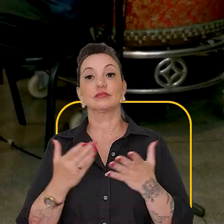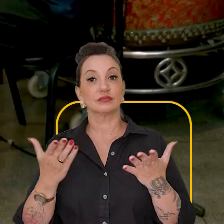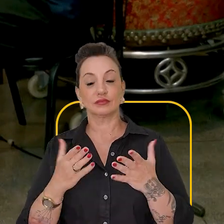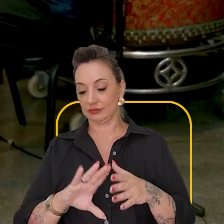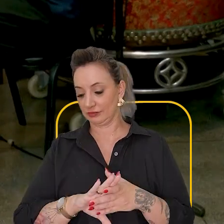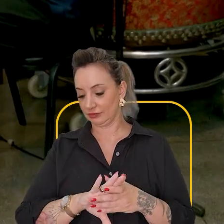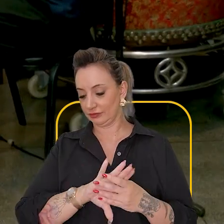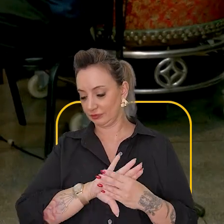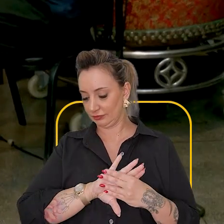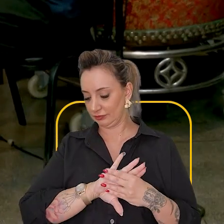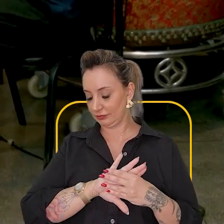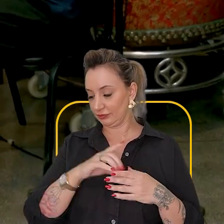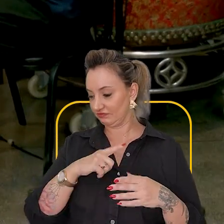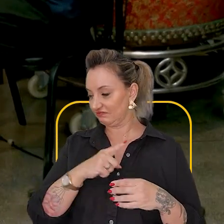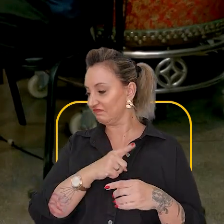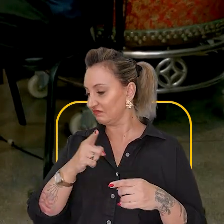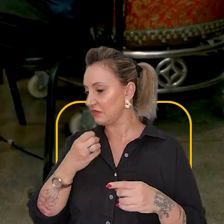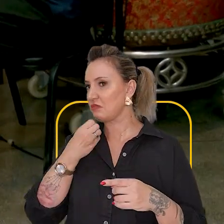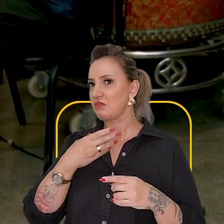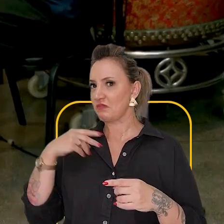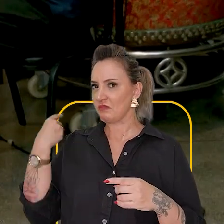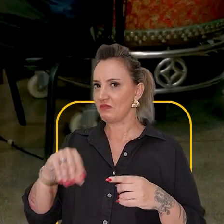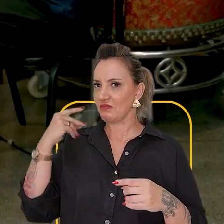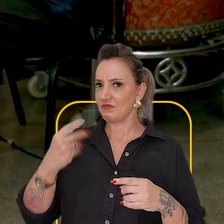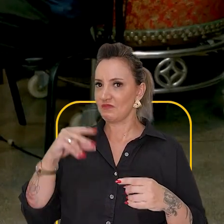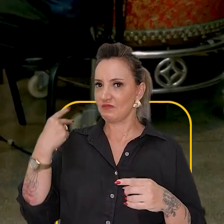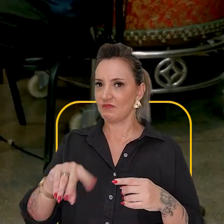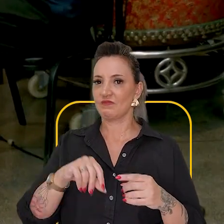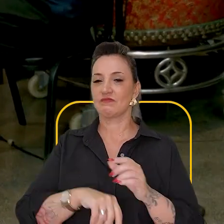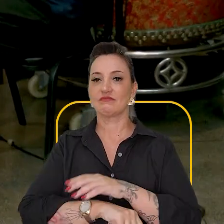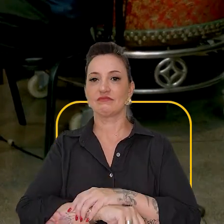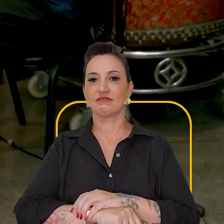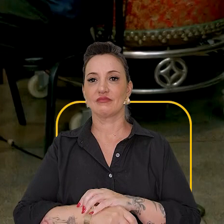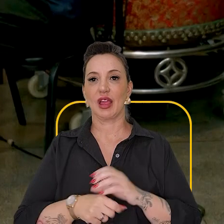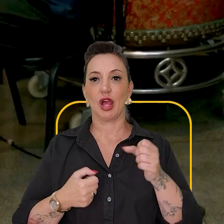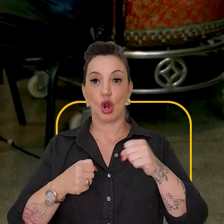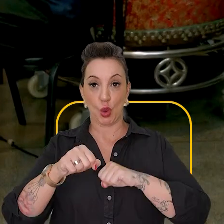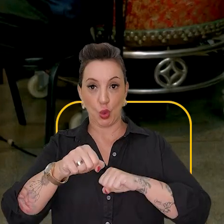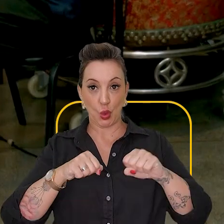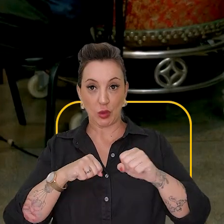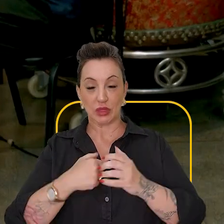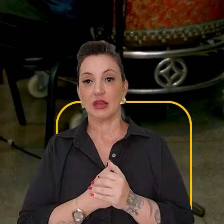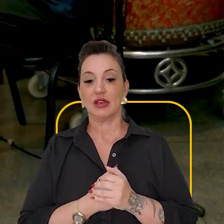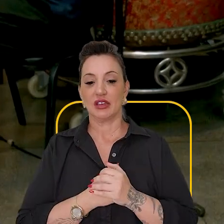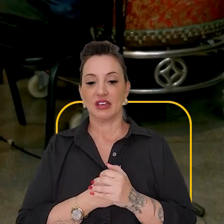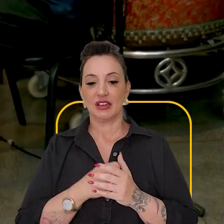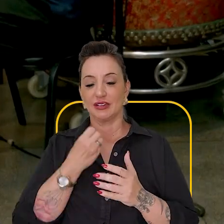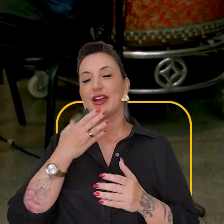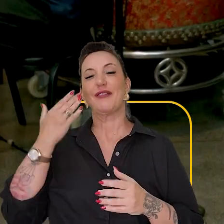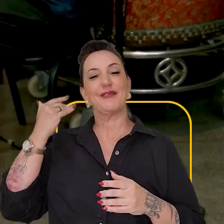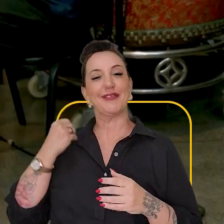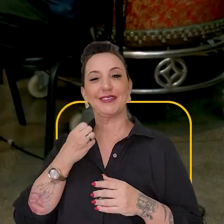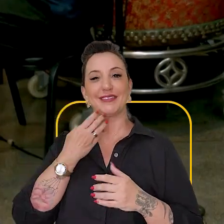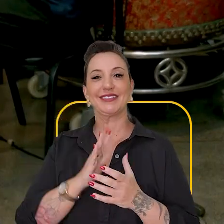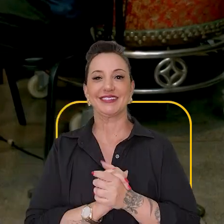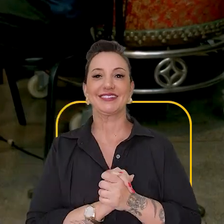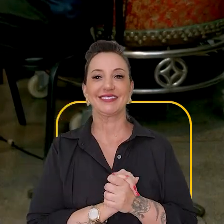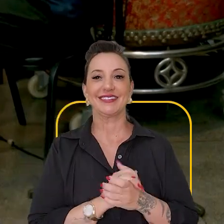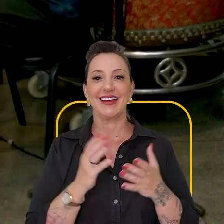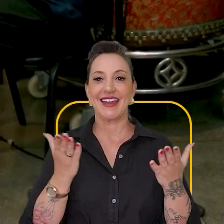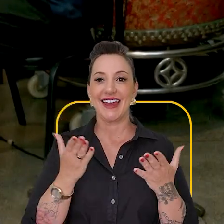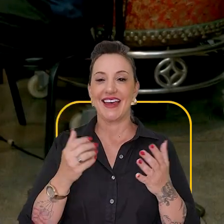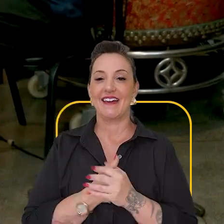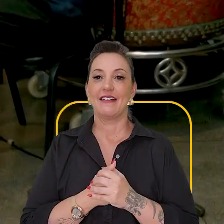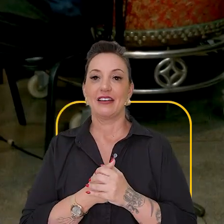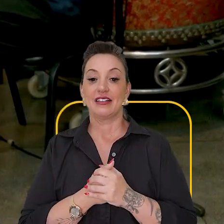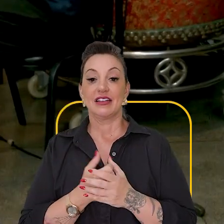não Francisco dur Urbano o cara era porradeiro assim né nas lutas de já foi bom já foi bom